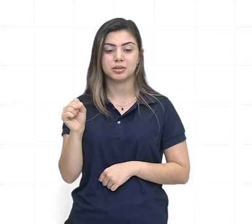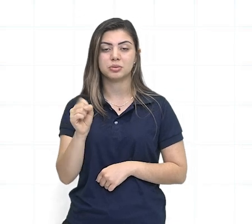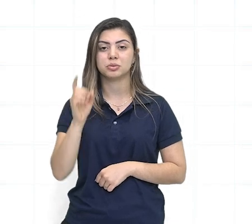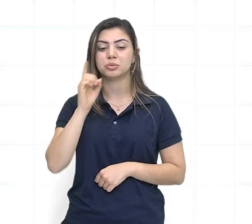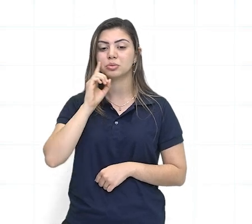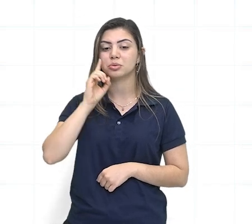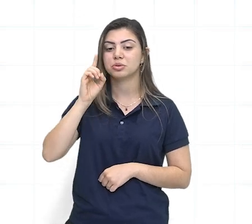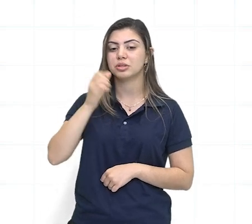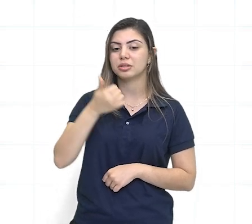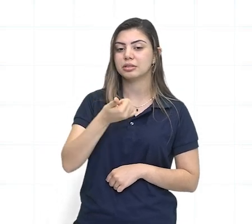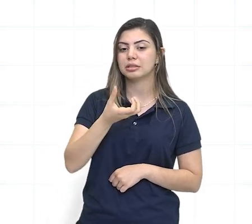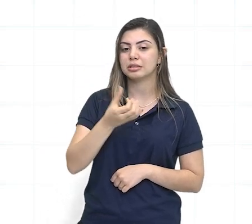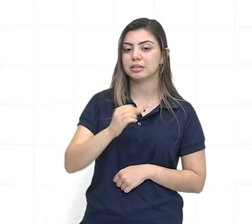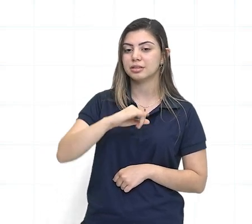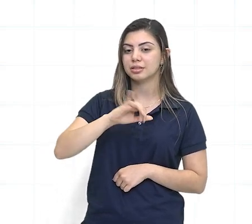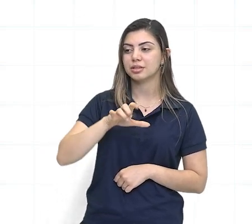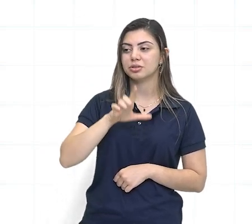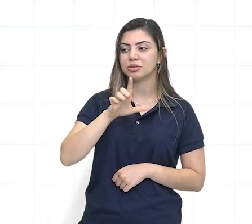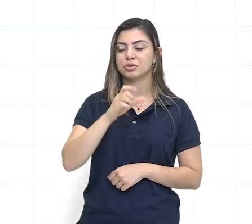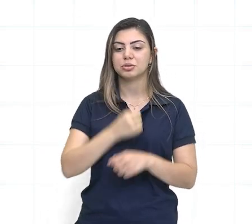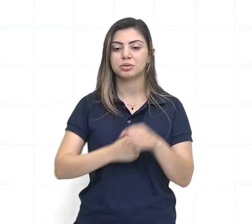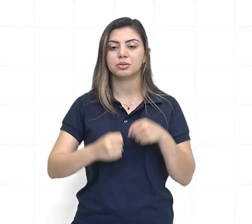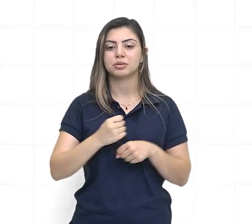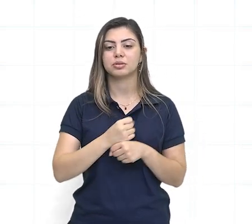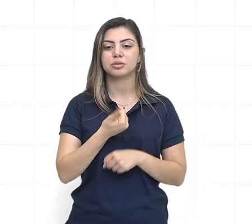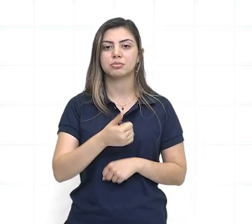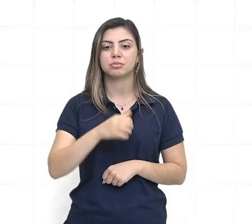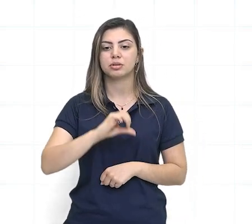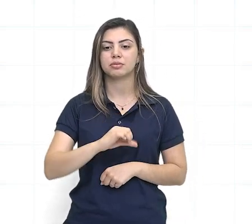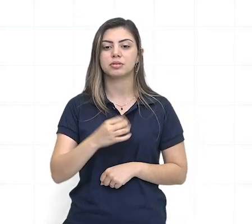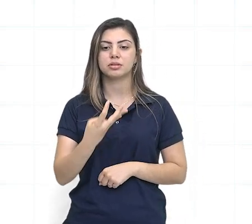segundos do dia 16 de julho de